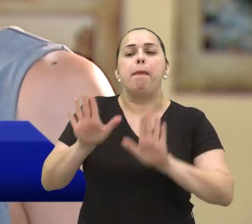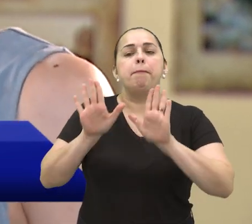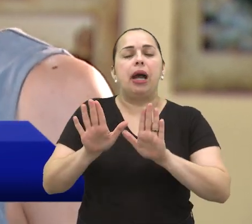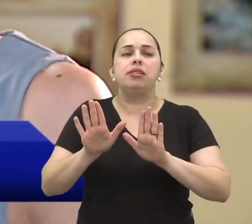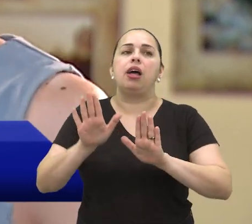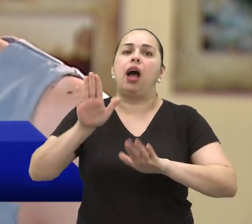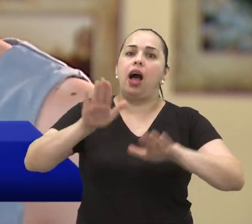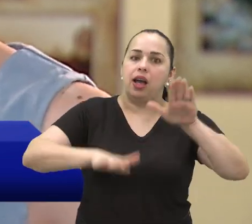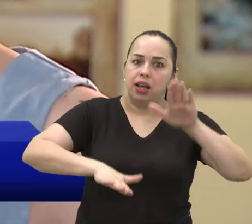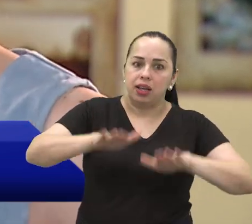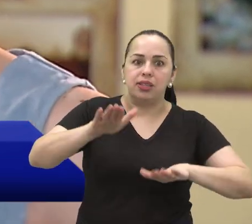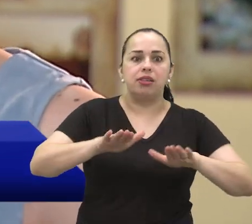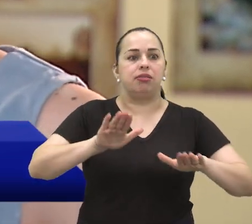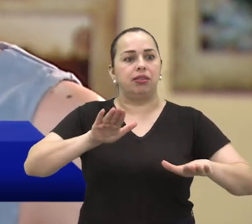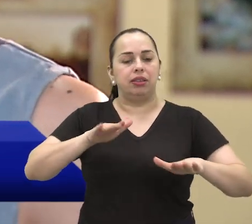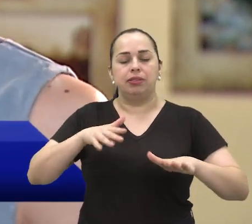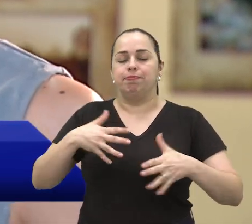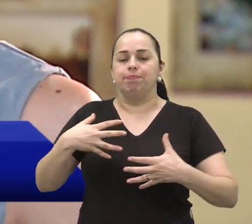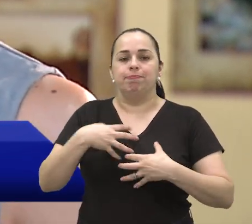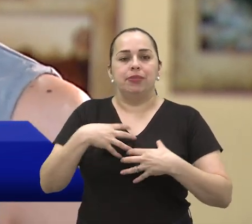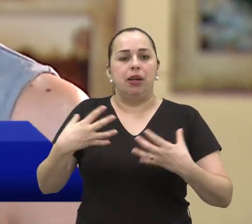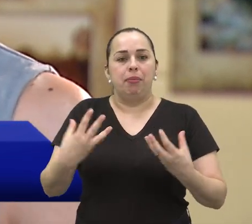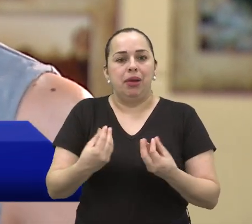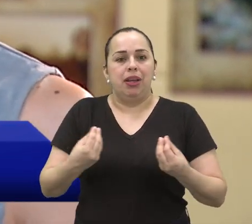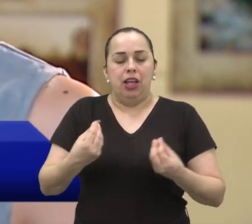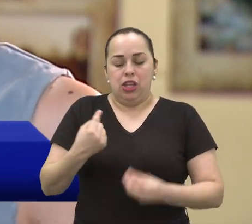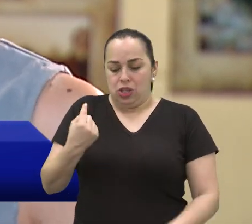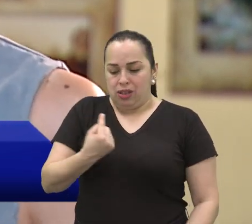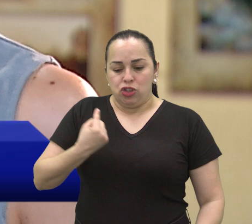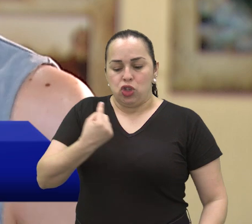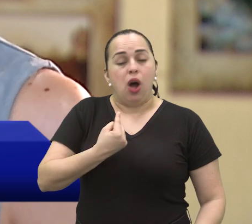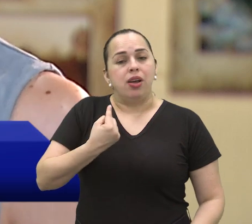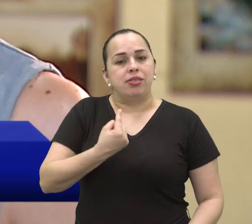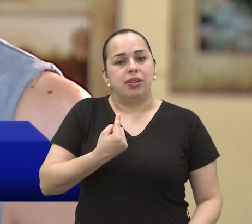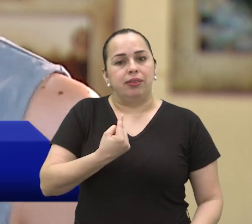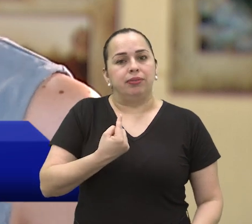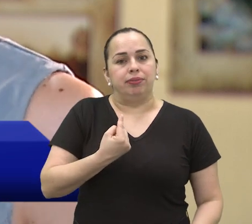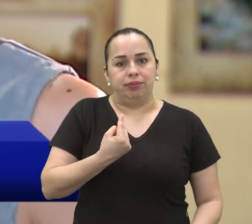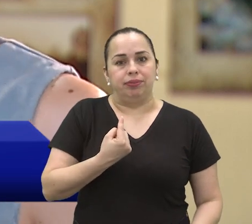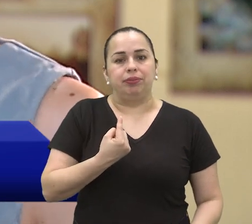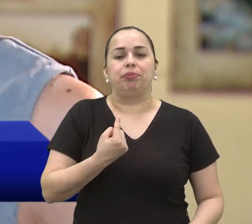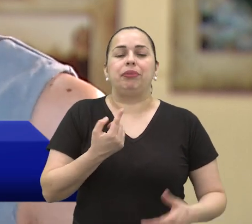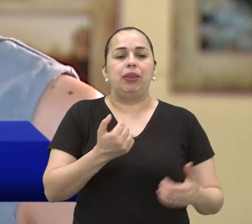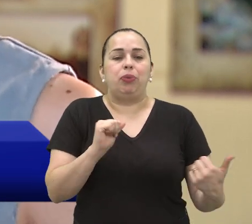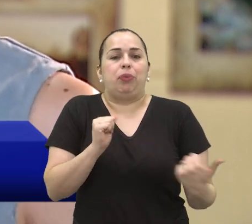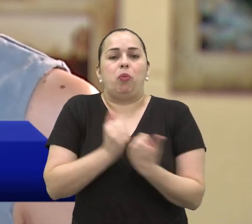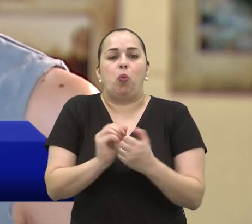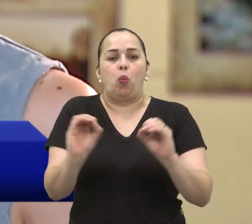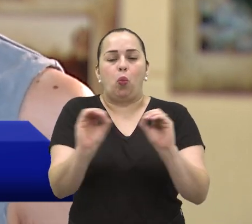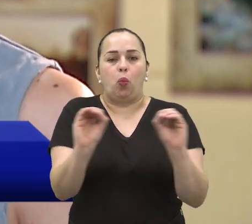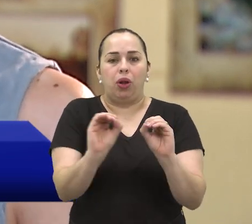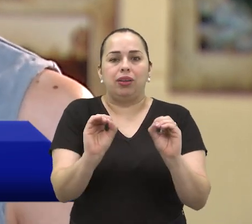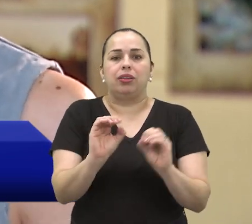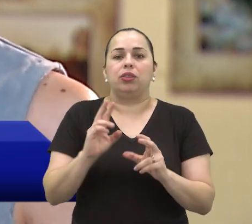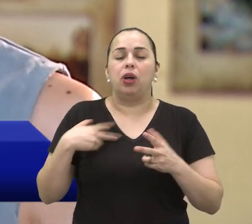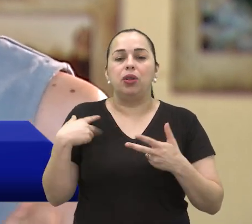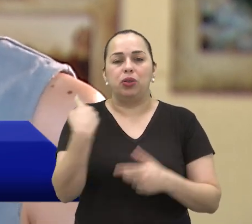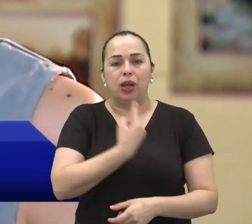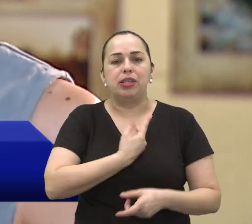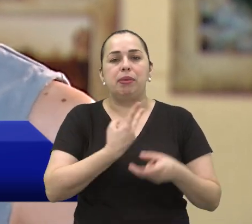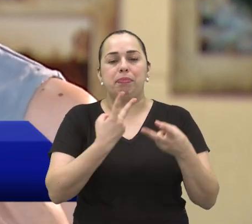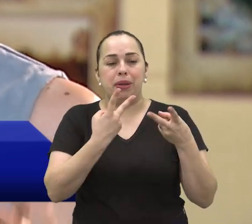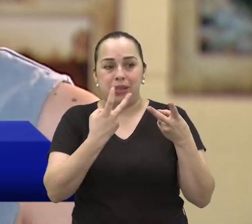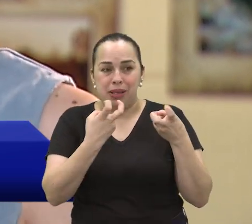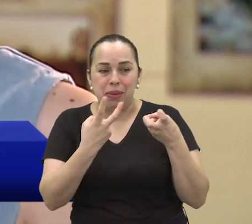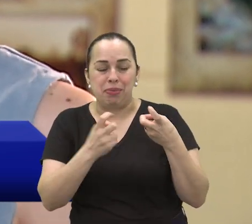ser analisados. Mas, assim, existe uma sensação de muita solidão dentro da docência. Nesse sentido que a gente